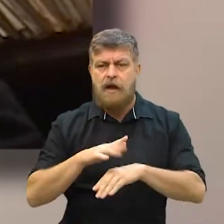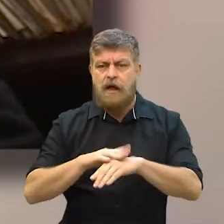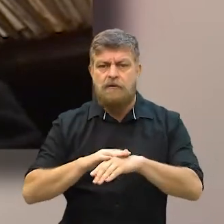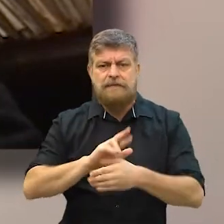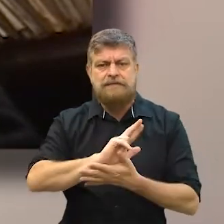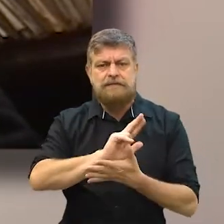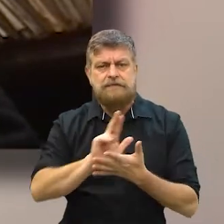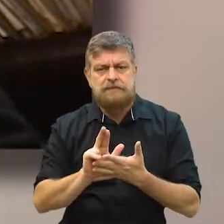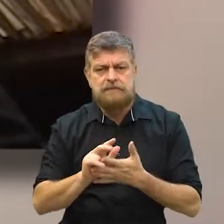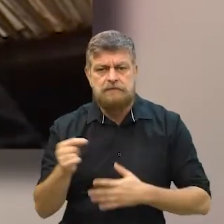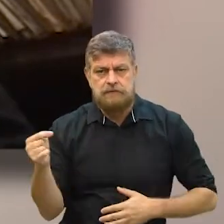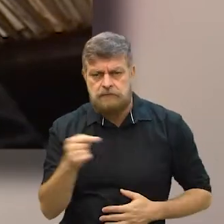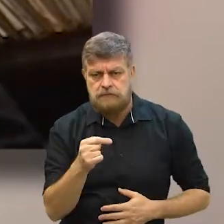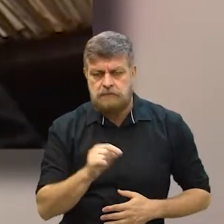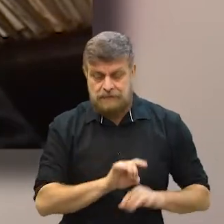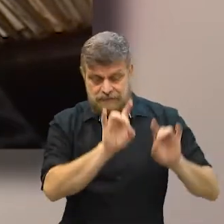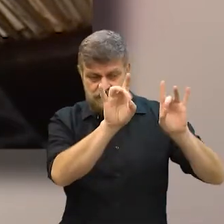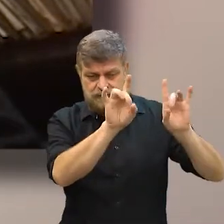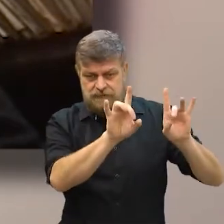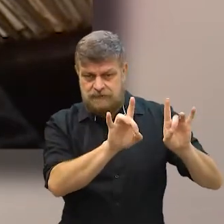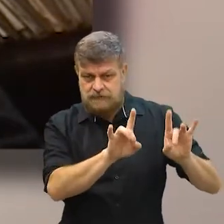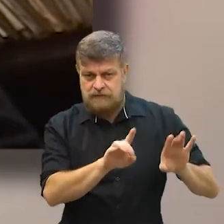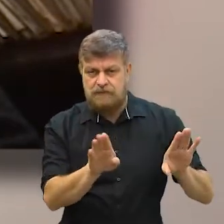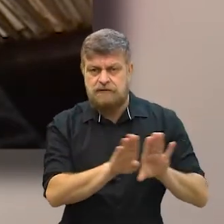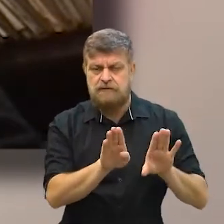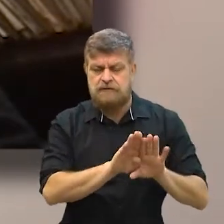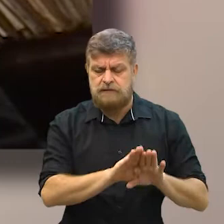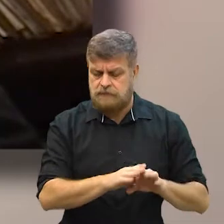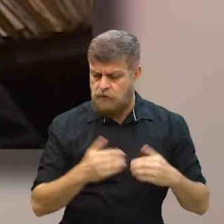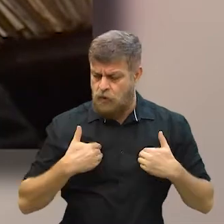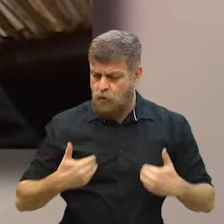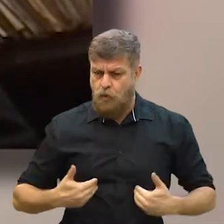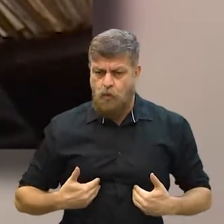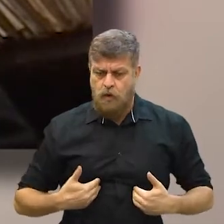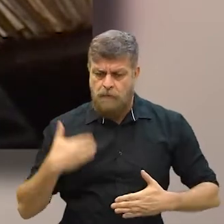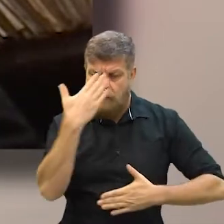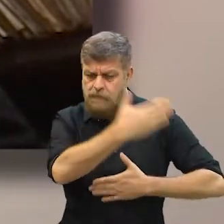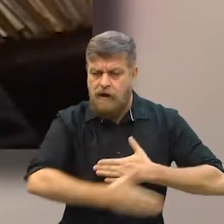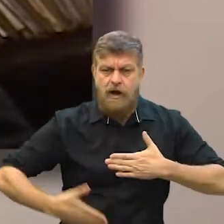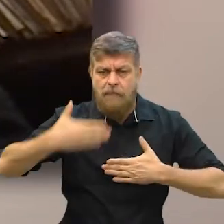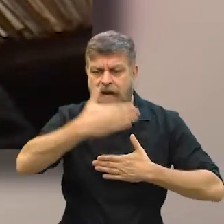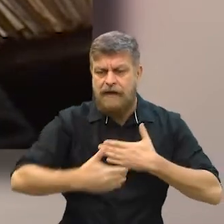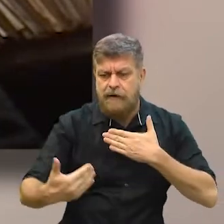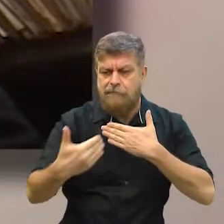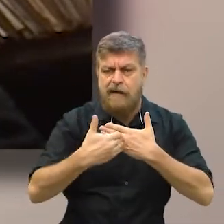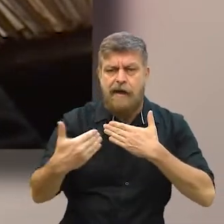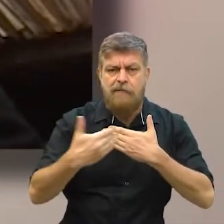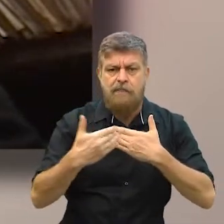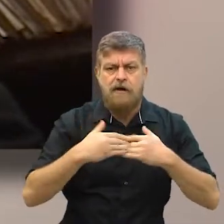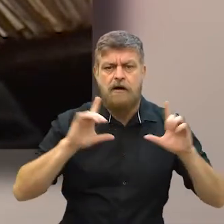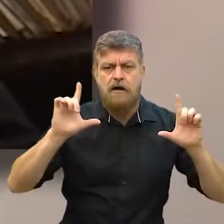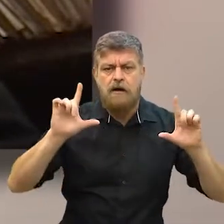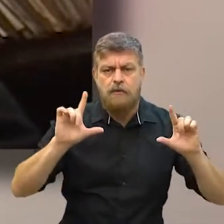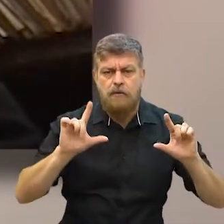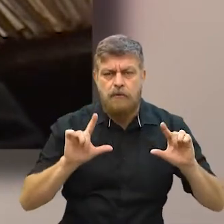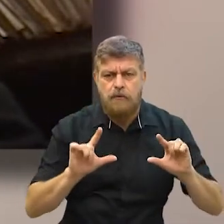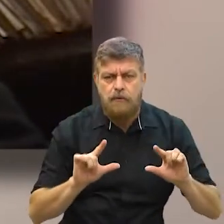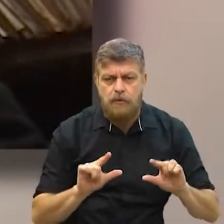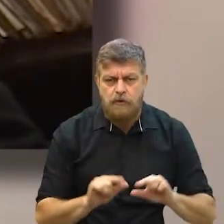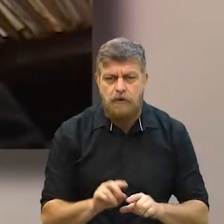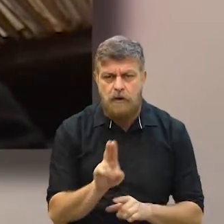Isso é uma doença muito específica, uma imunodepressão. E essa imunodepressão teve o nome